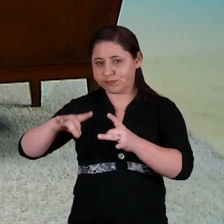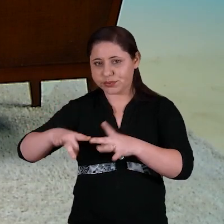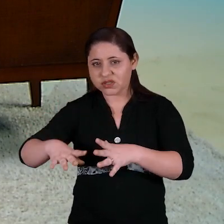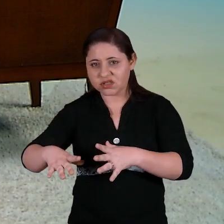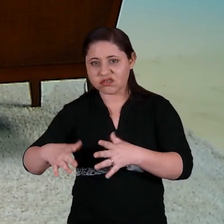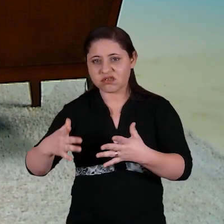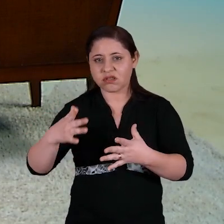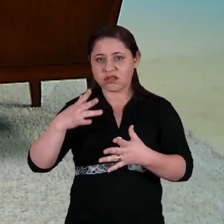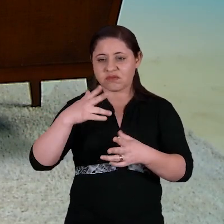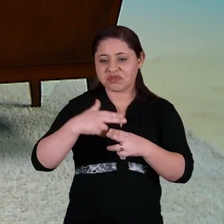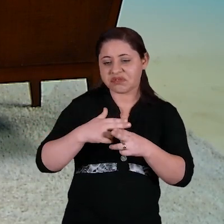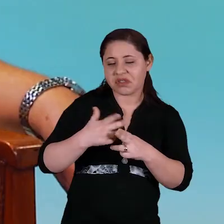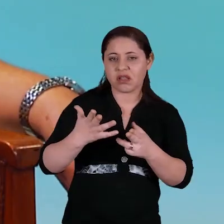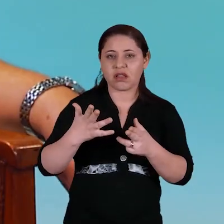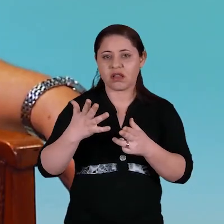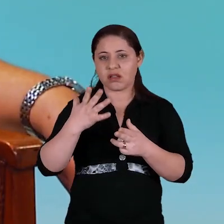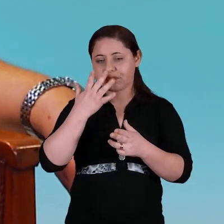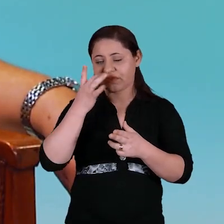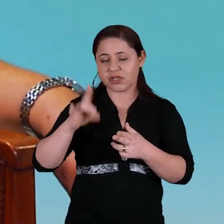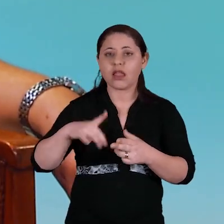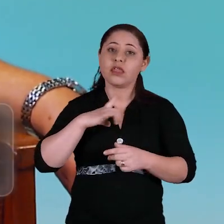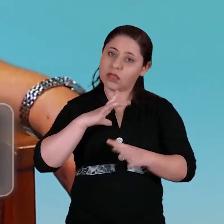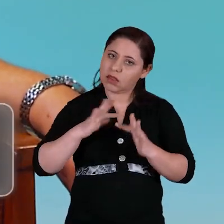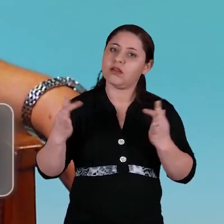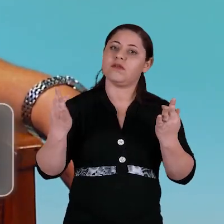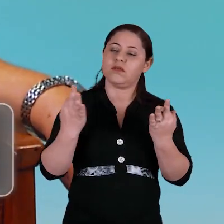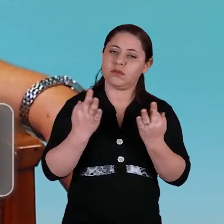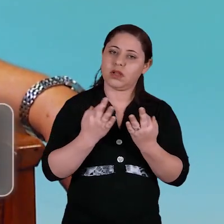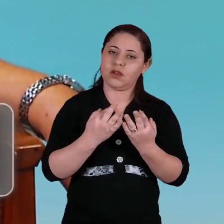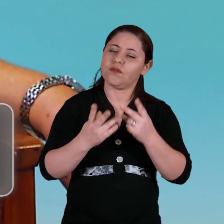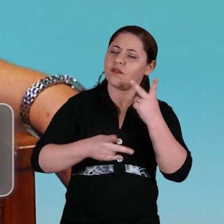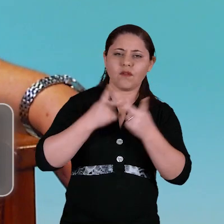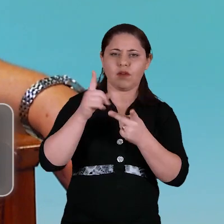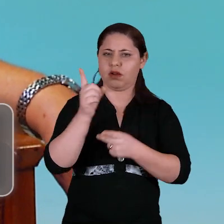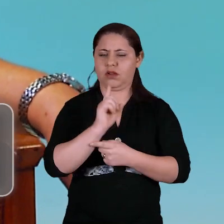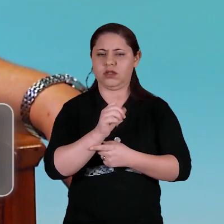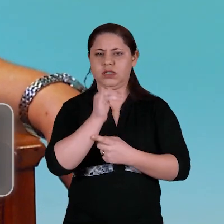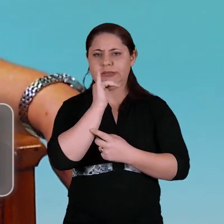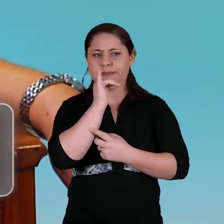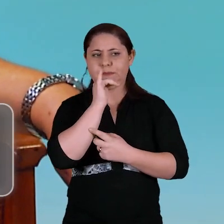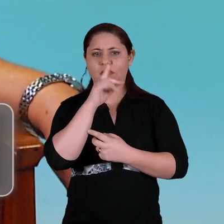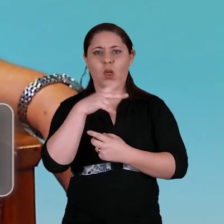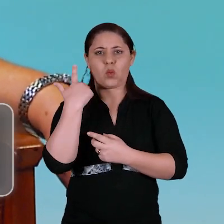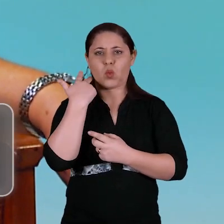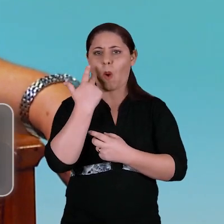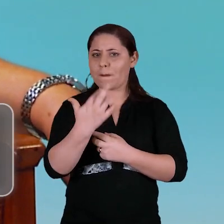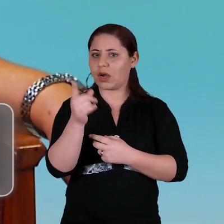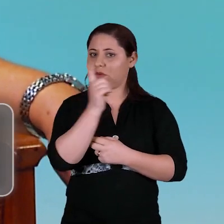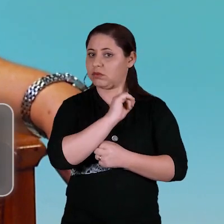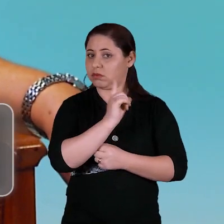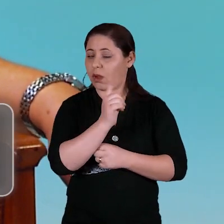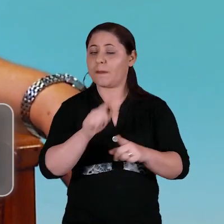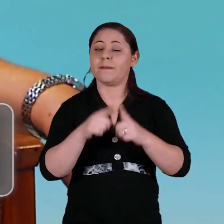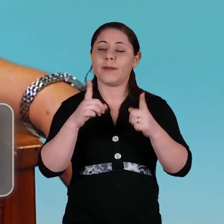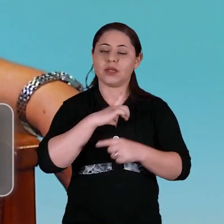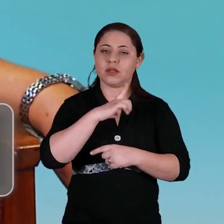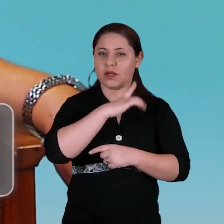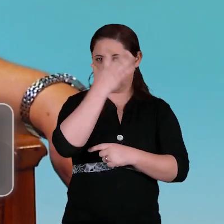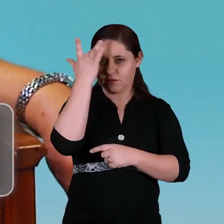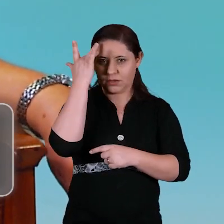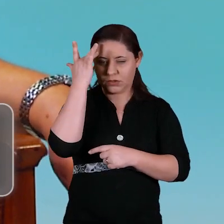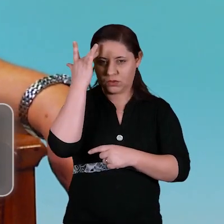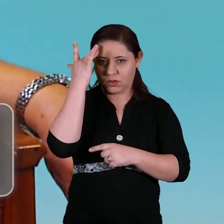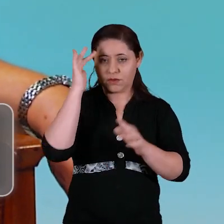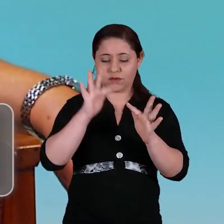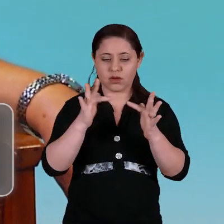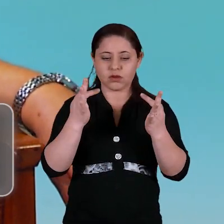negligência. Agora, tem familiar, lógico, a gente não vai falar que isso é normal e tal, mas existem